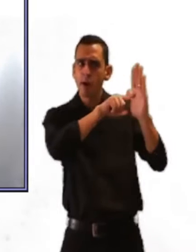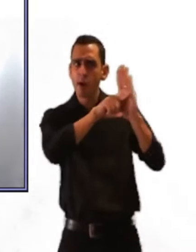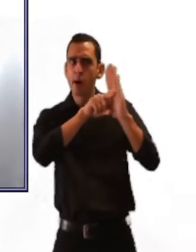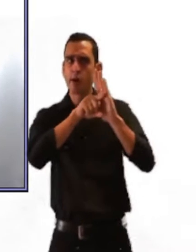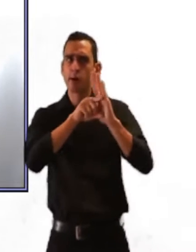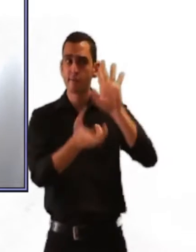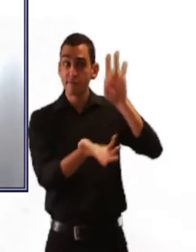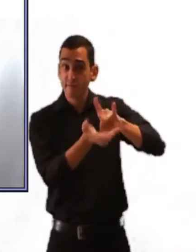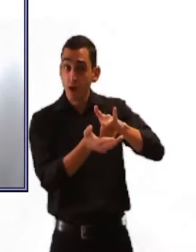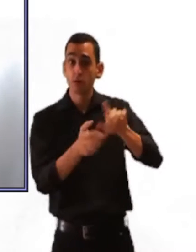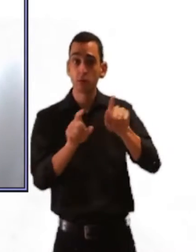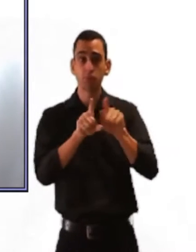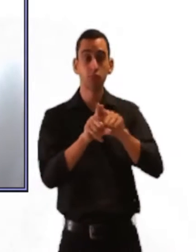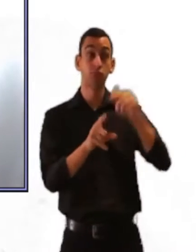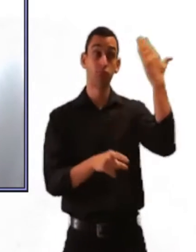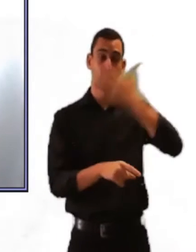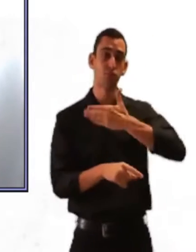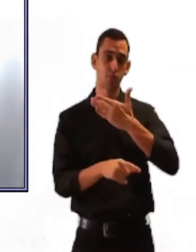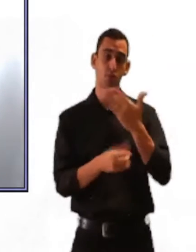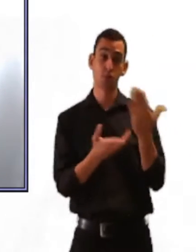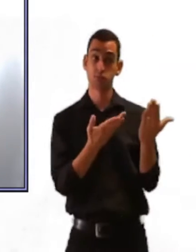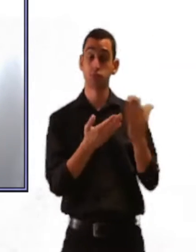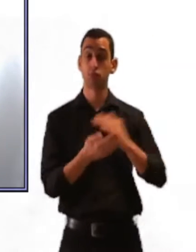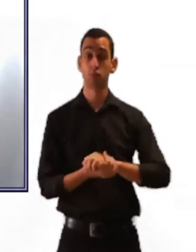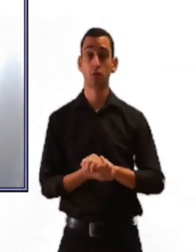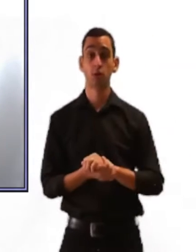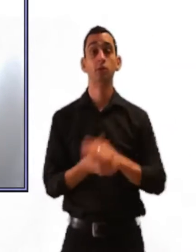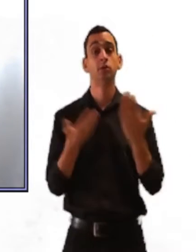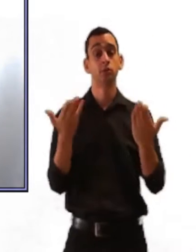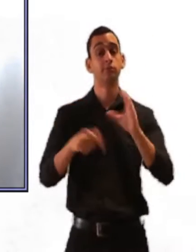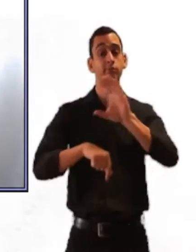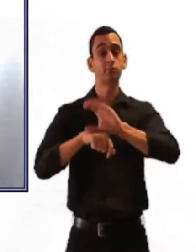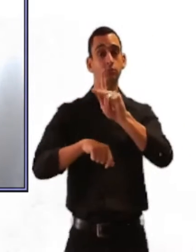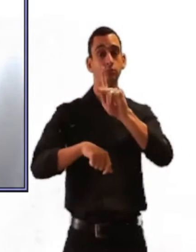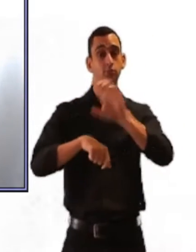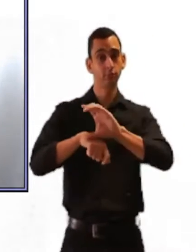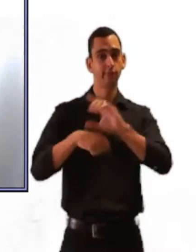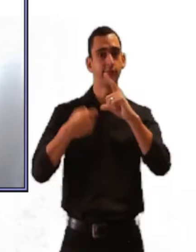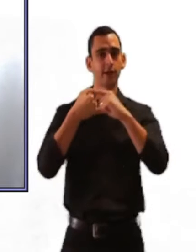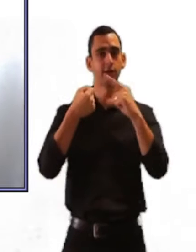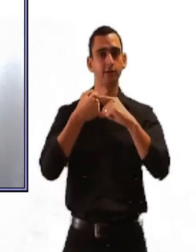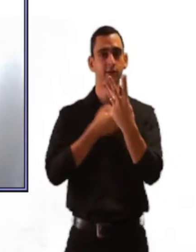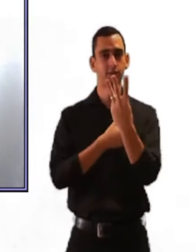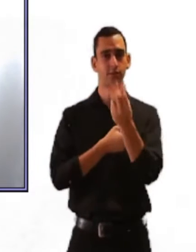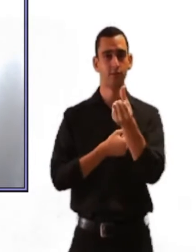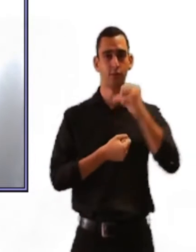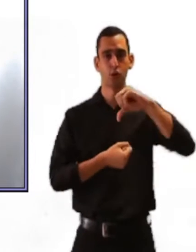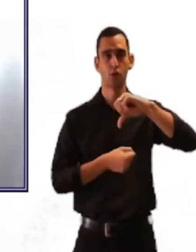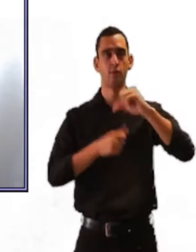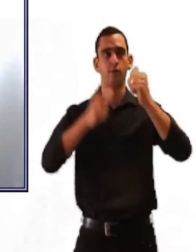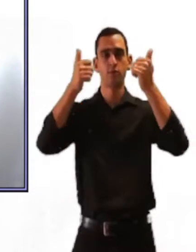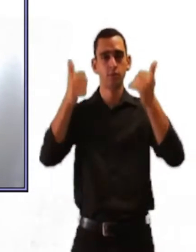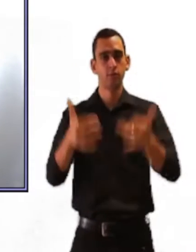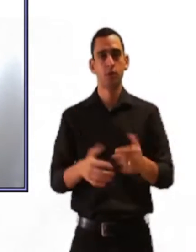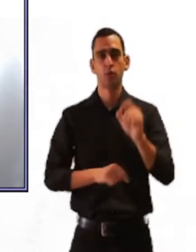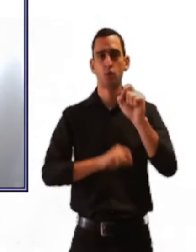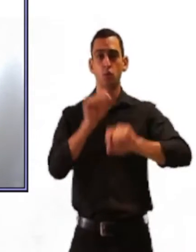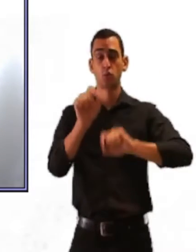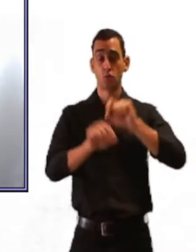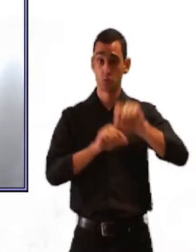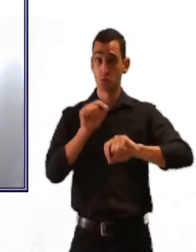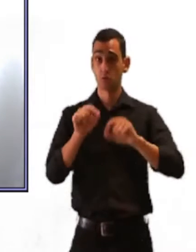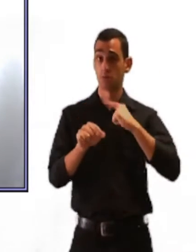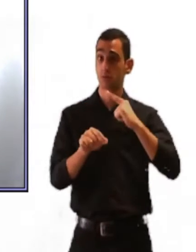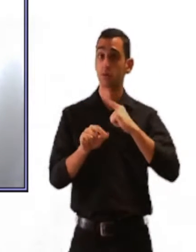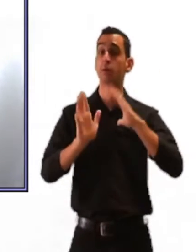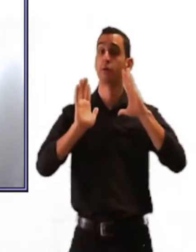e das provas. E aí, o Código de Processo Civil, no artigo 369, ele trata de um termo que